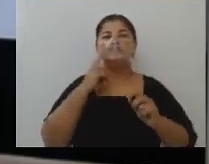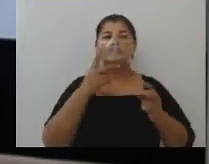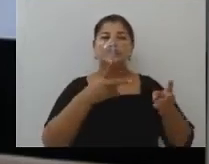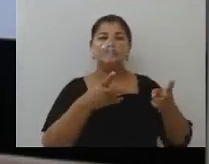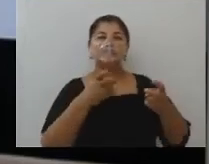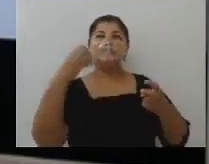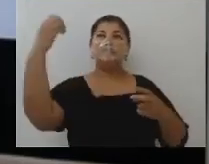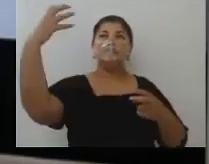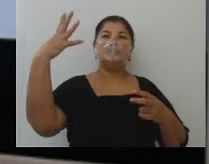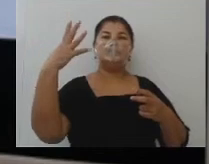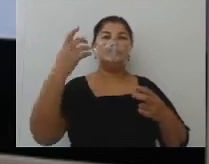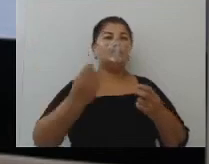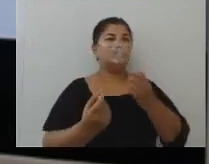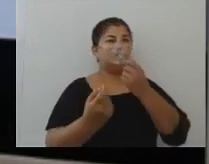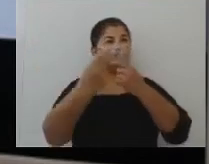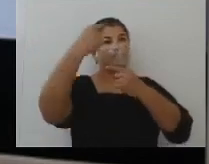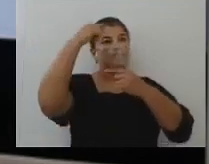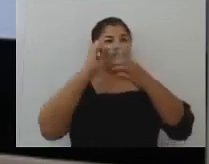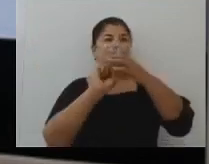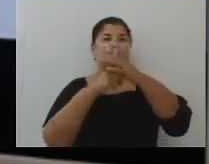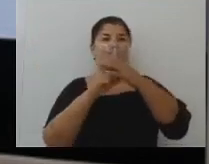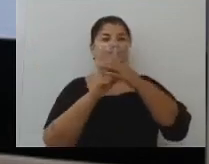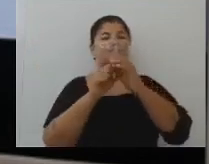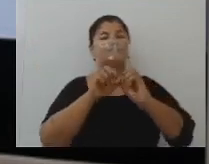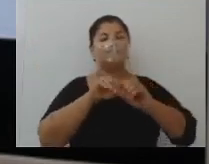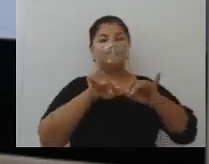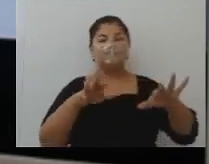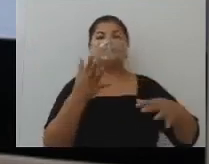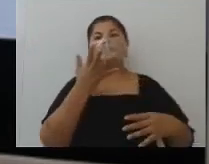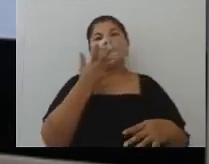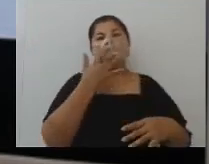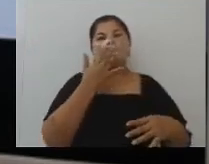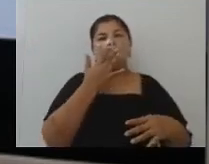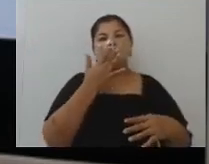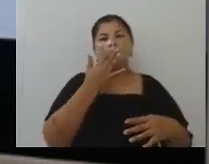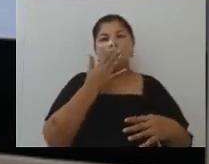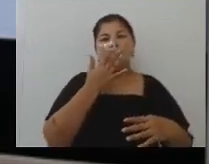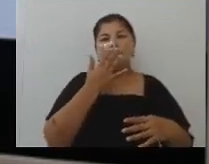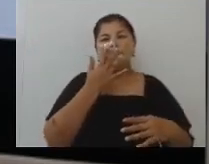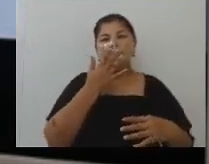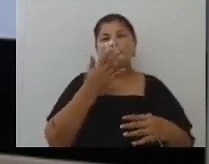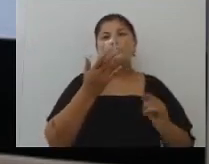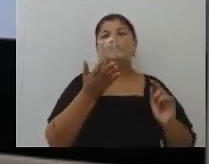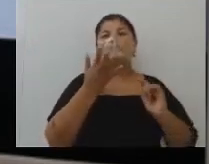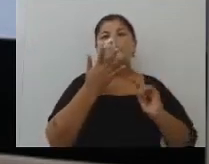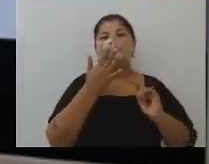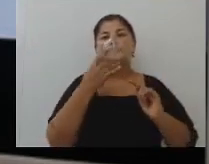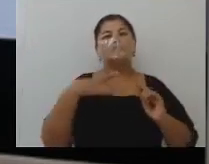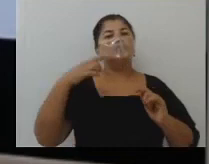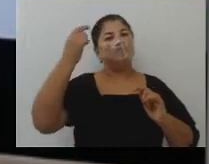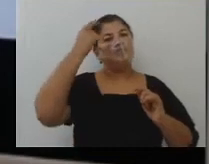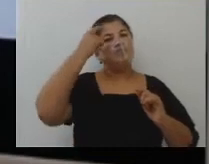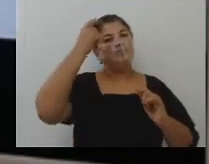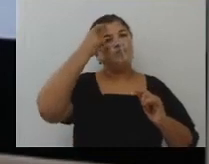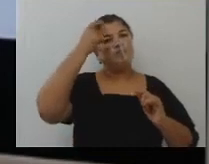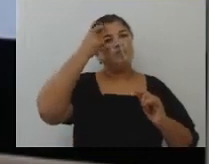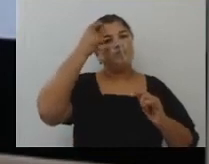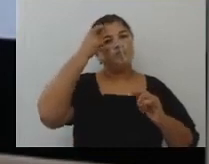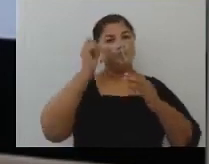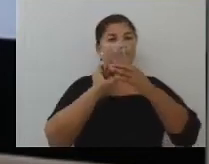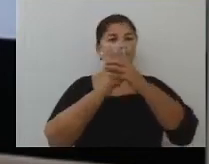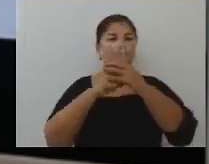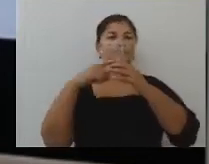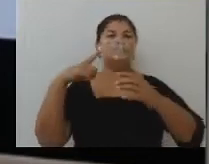tem frequência. Radiação eletromagnética não tem cor, tem frequência. E a cor só se passa na nossa mente. A gente criou, a